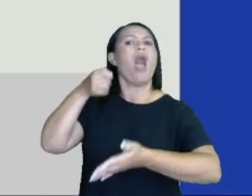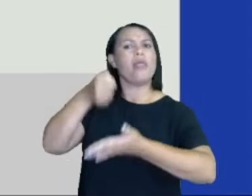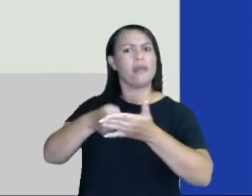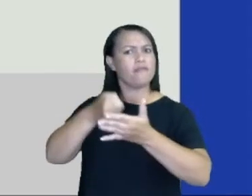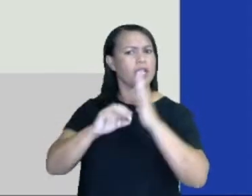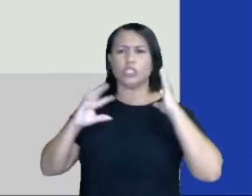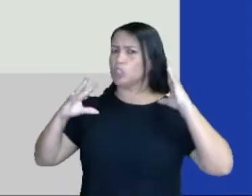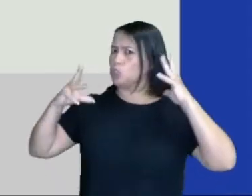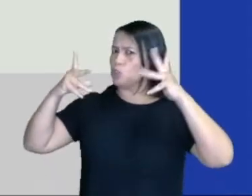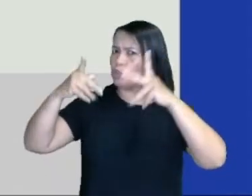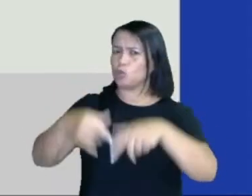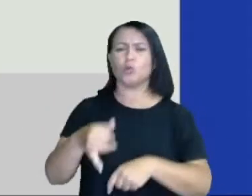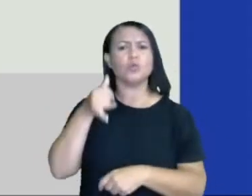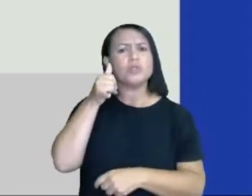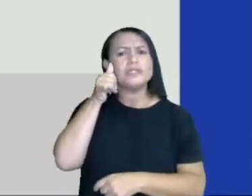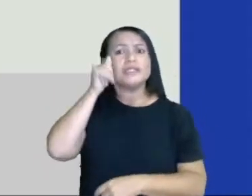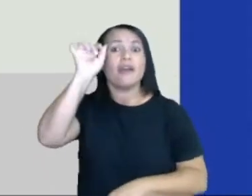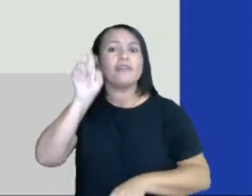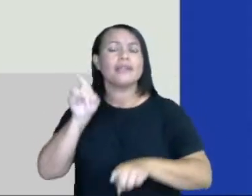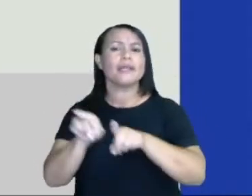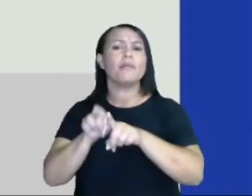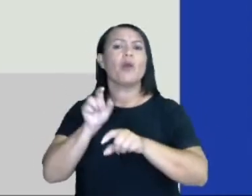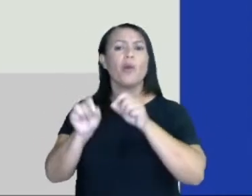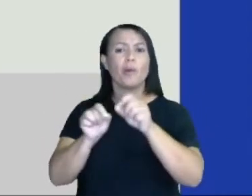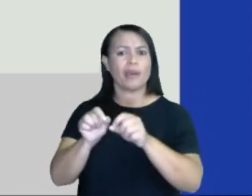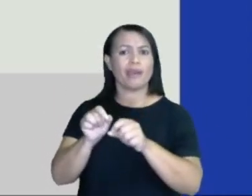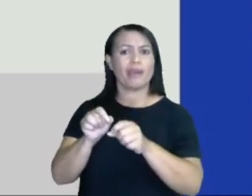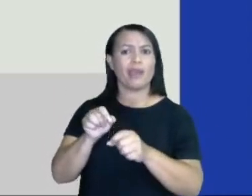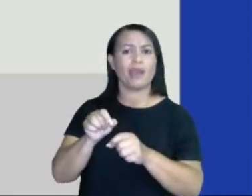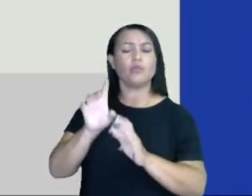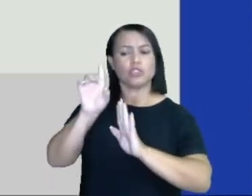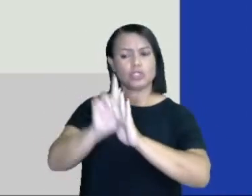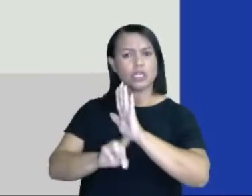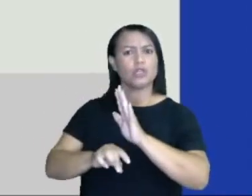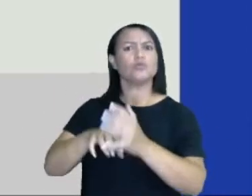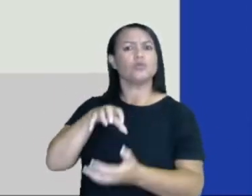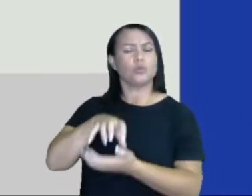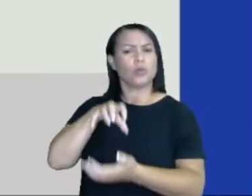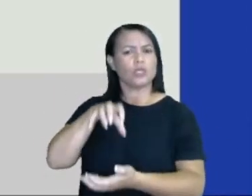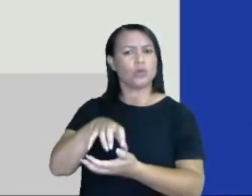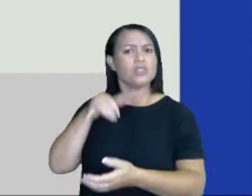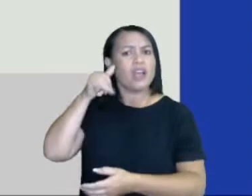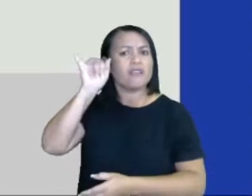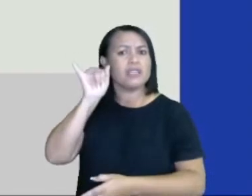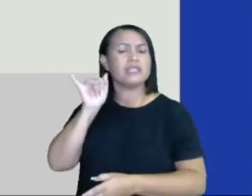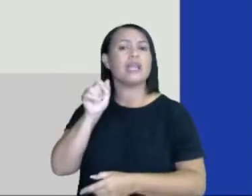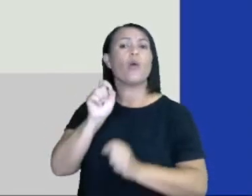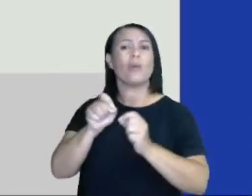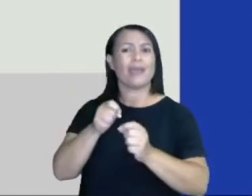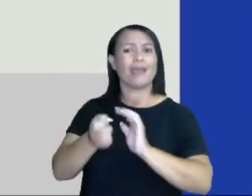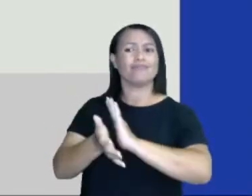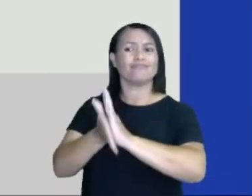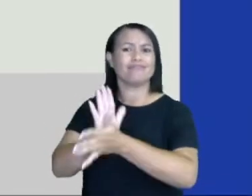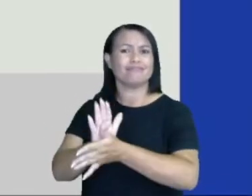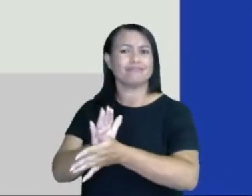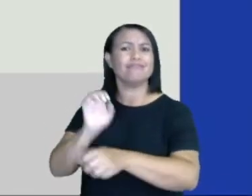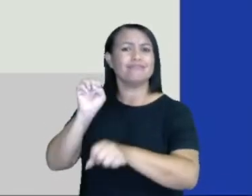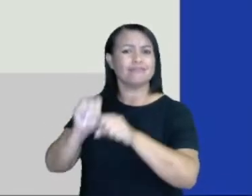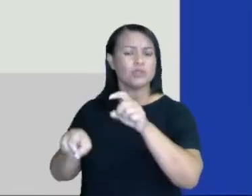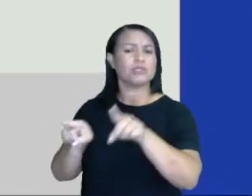todos prevenir a ameaça ou violação aos direitos do idoso. Todo cidadão tem o